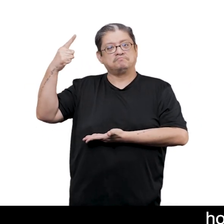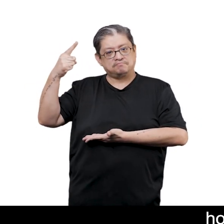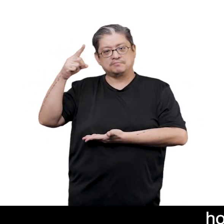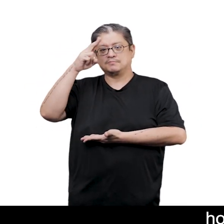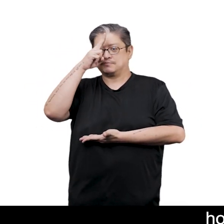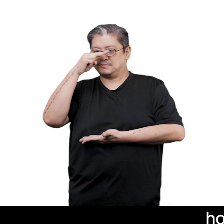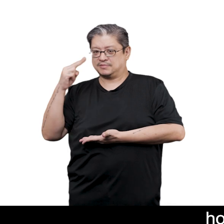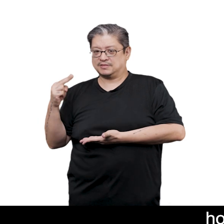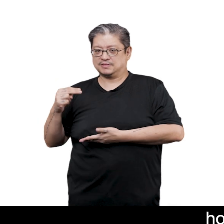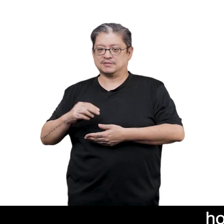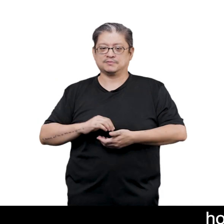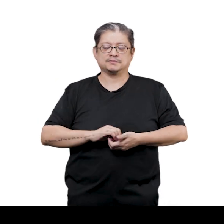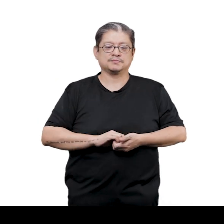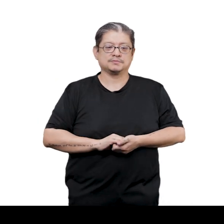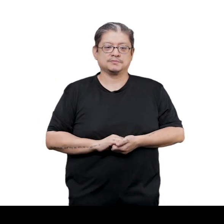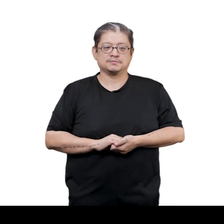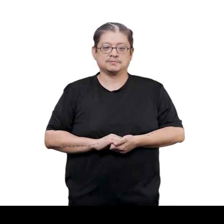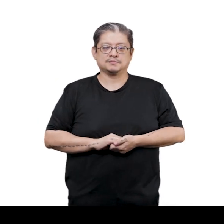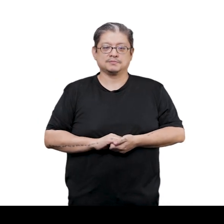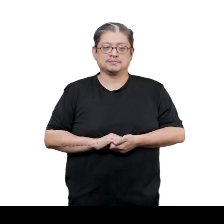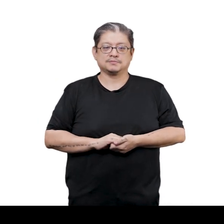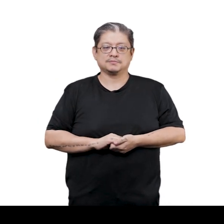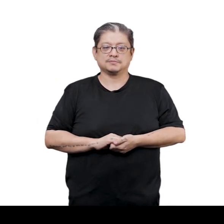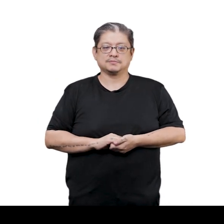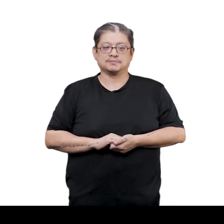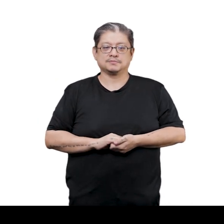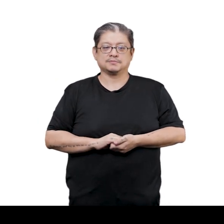concebeu, Lina Bobardi.